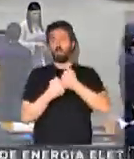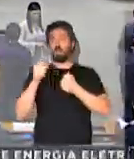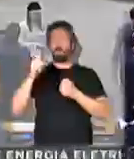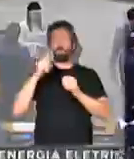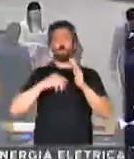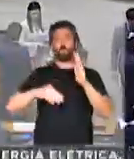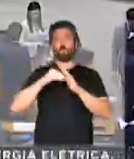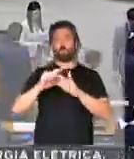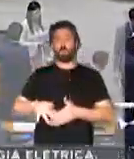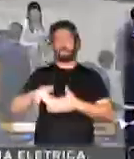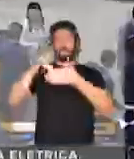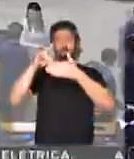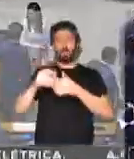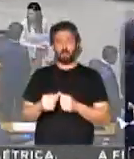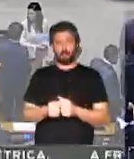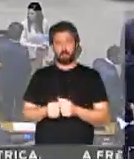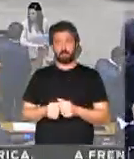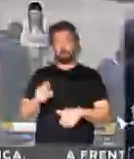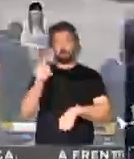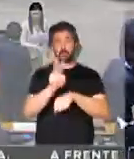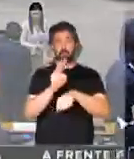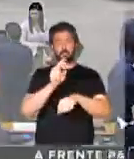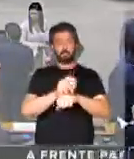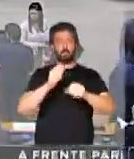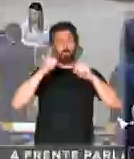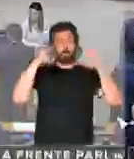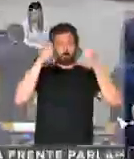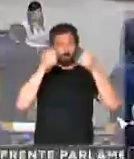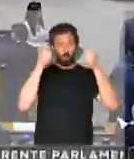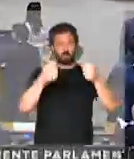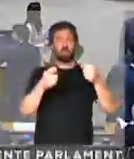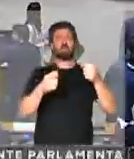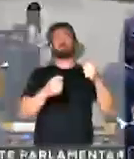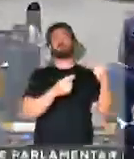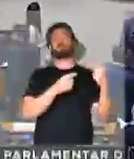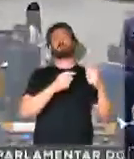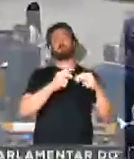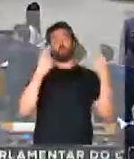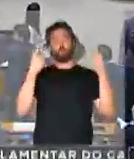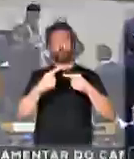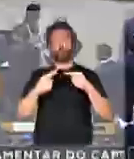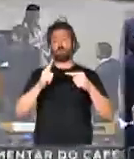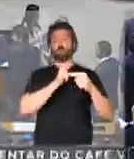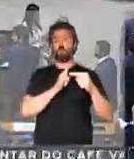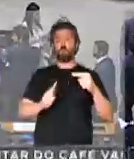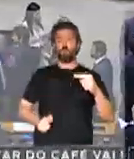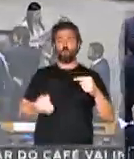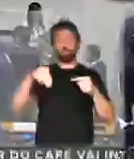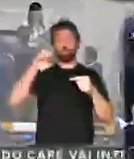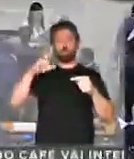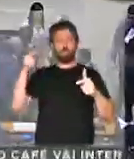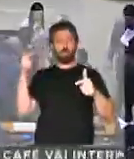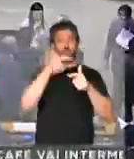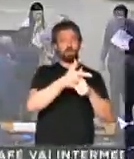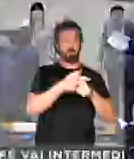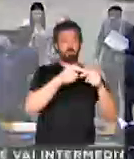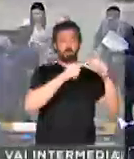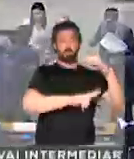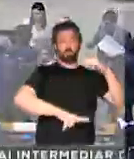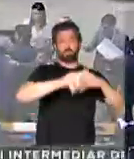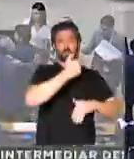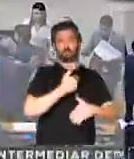às demais lideranças que protestam veementemente contra o ataque sofrido